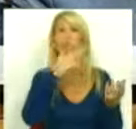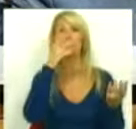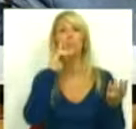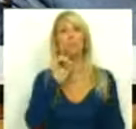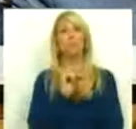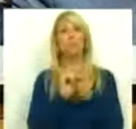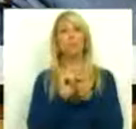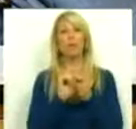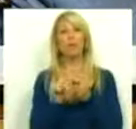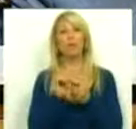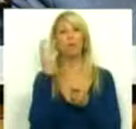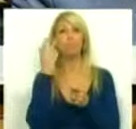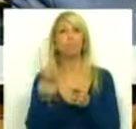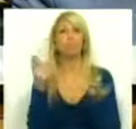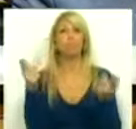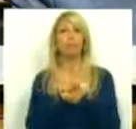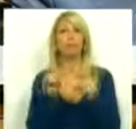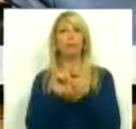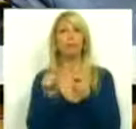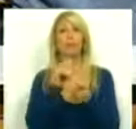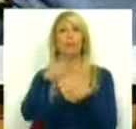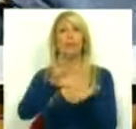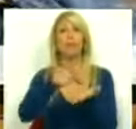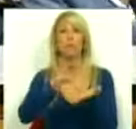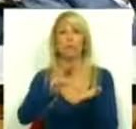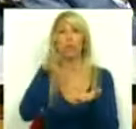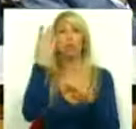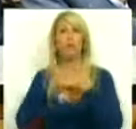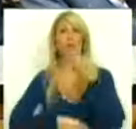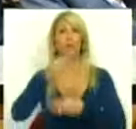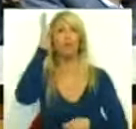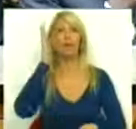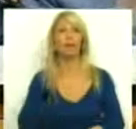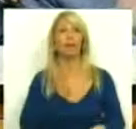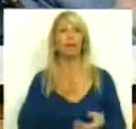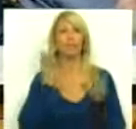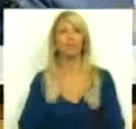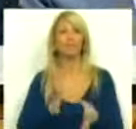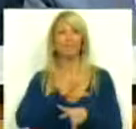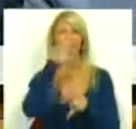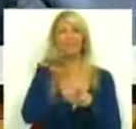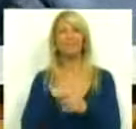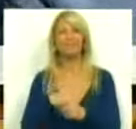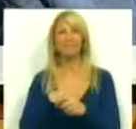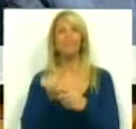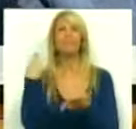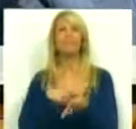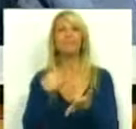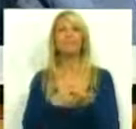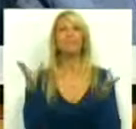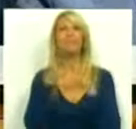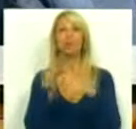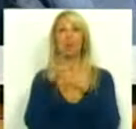pensões indenizatórias dos deficientes das Forças Armadas devem ser englobadas na aplicação da Contribuição Extraordinária